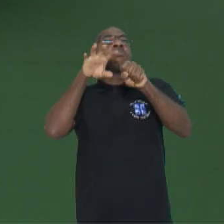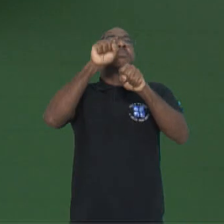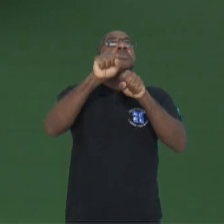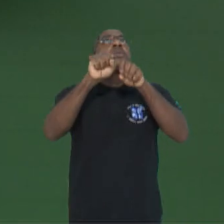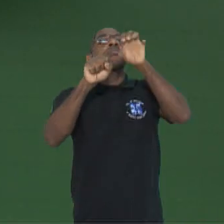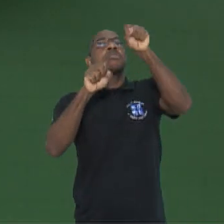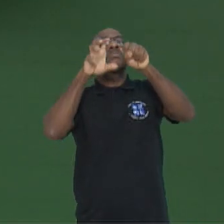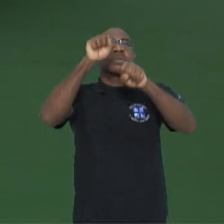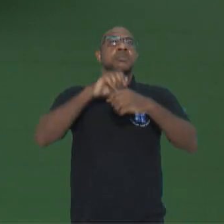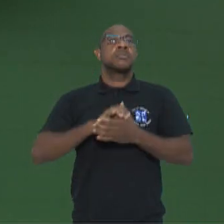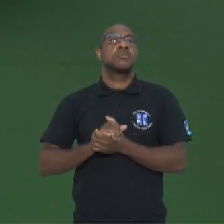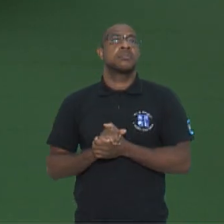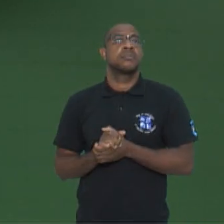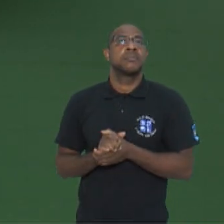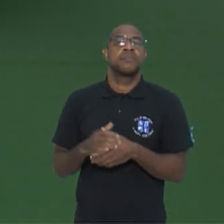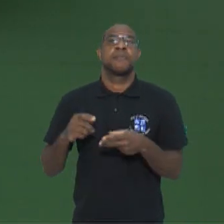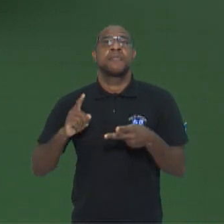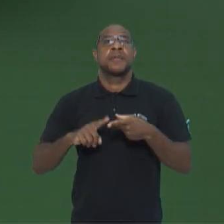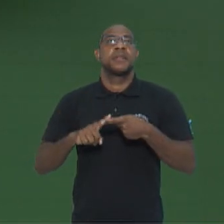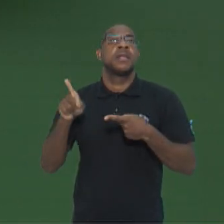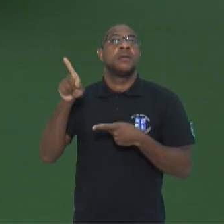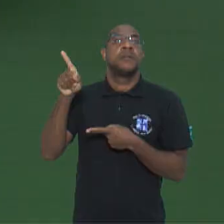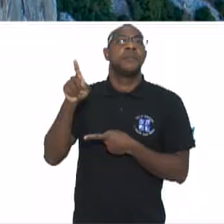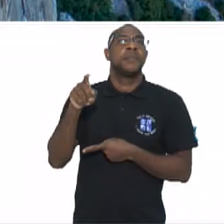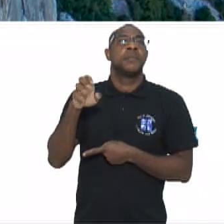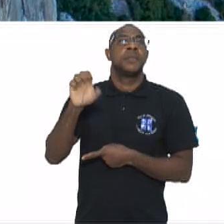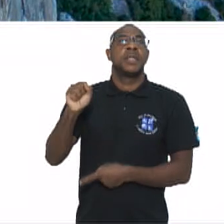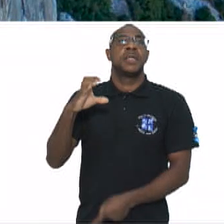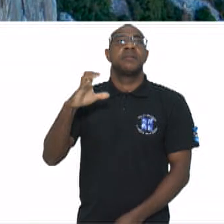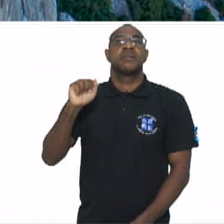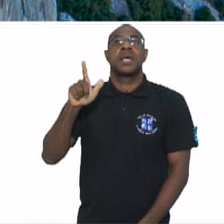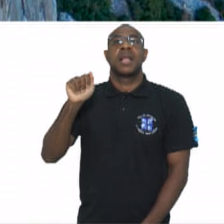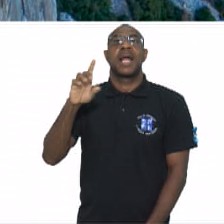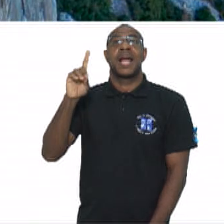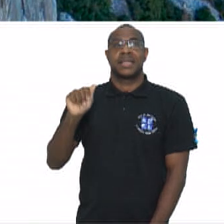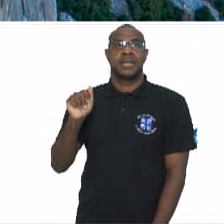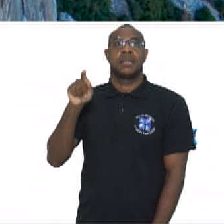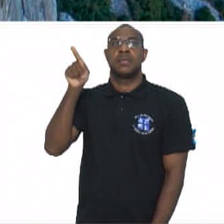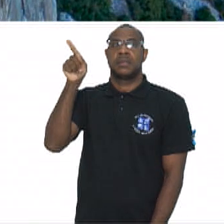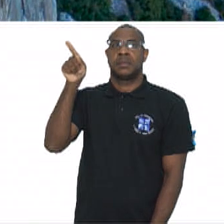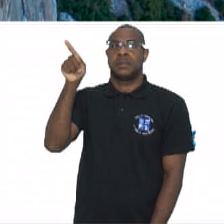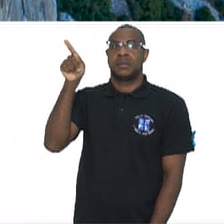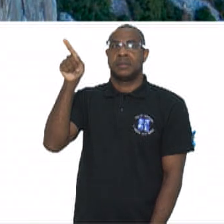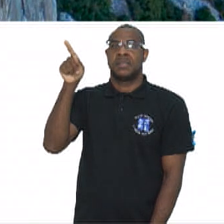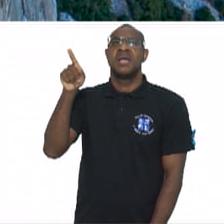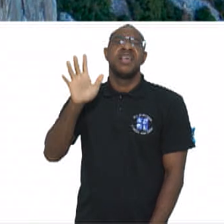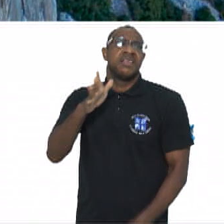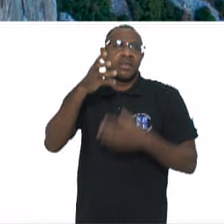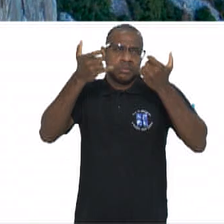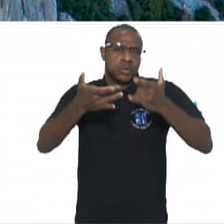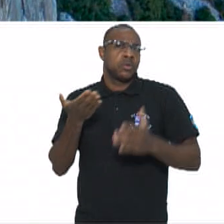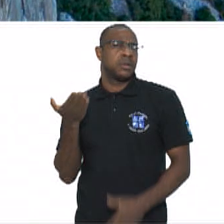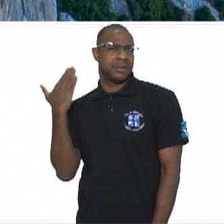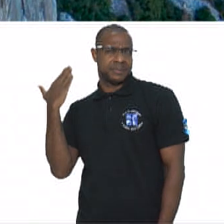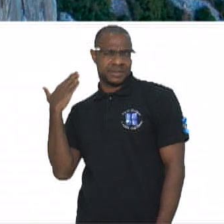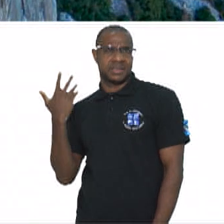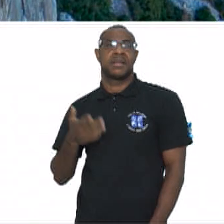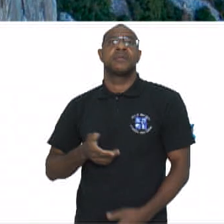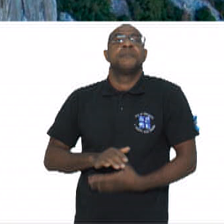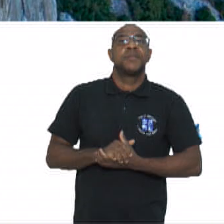percurso. Nós temos a escalada, que a gente já viu algumas aulas antes. Se você não assistiu essa aula, procura lá e